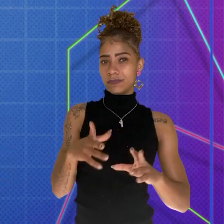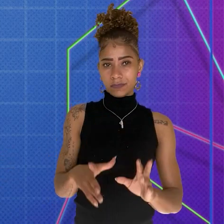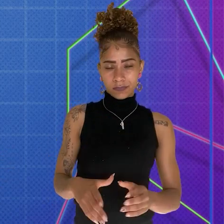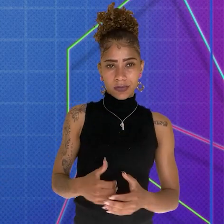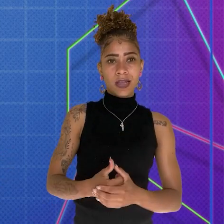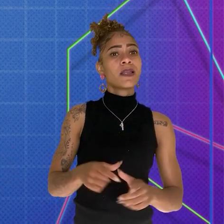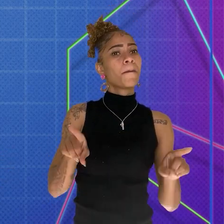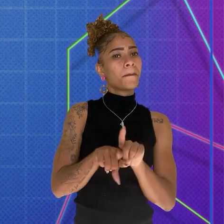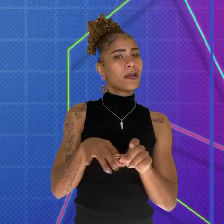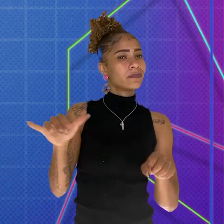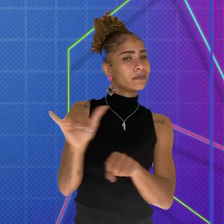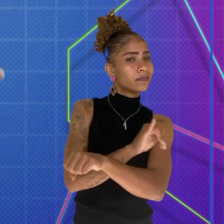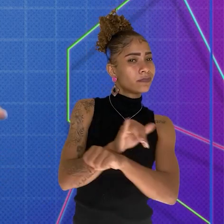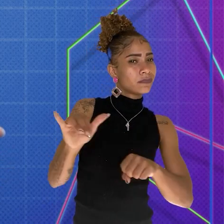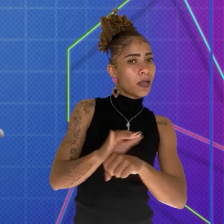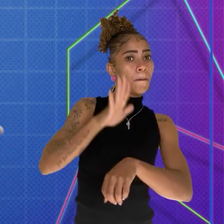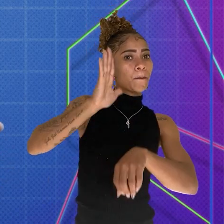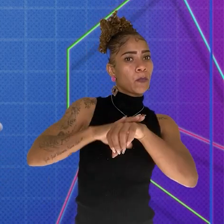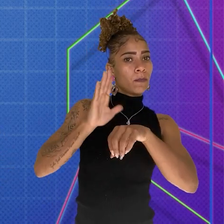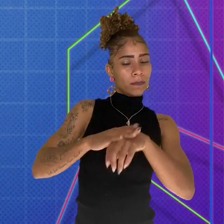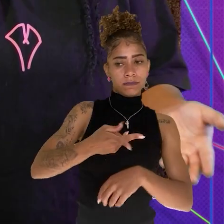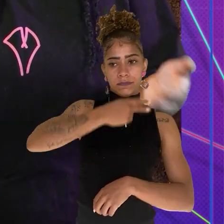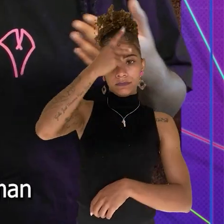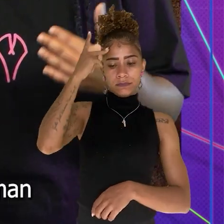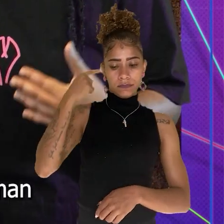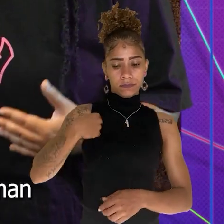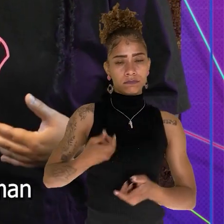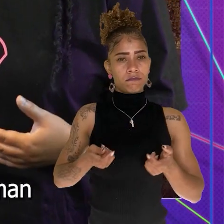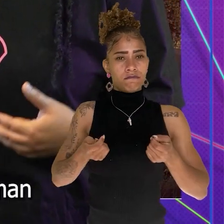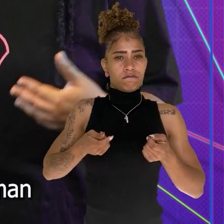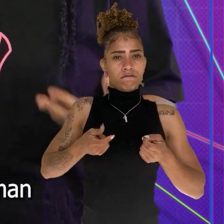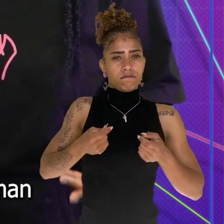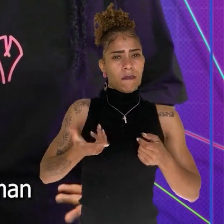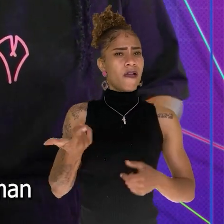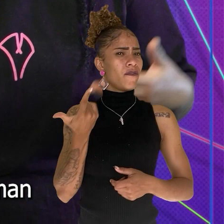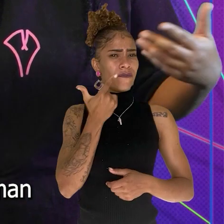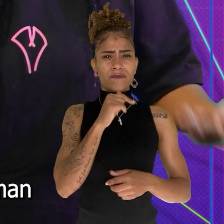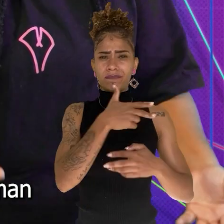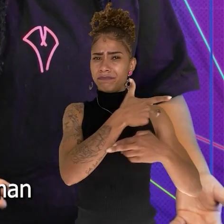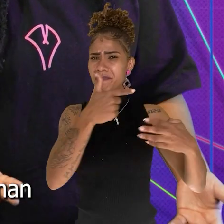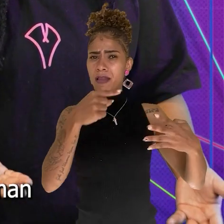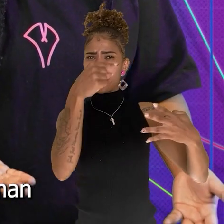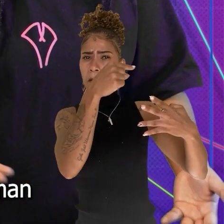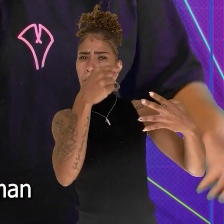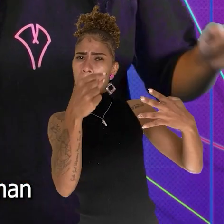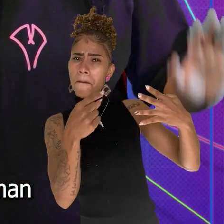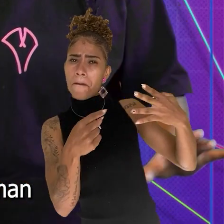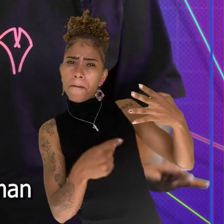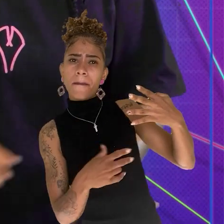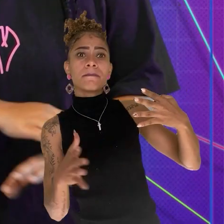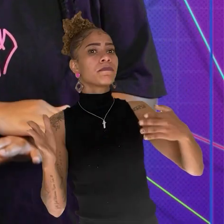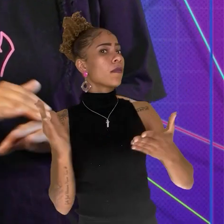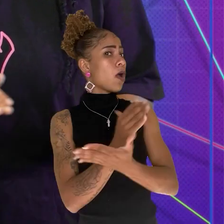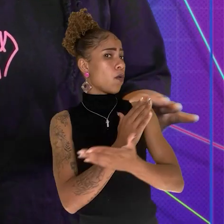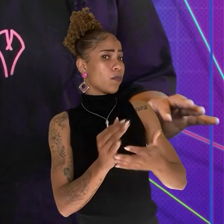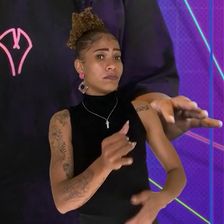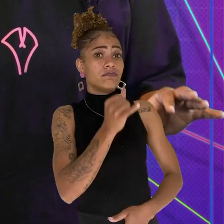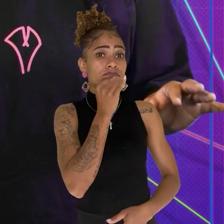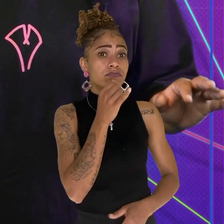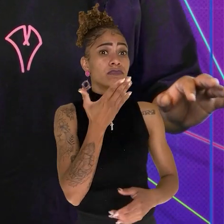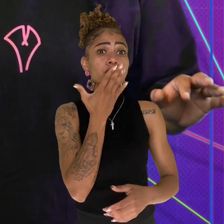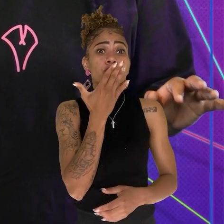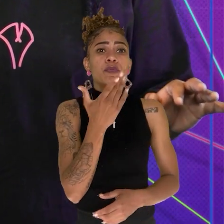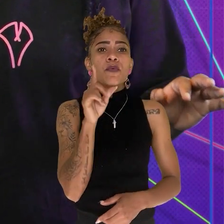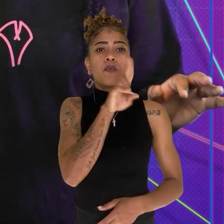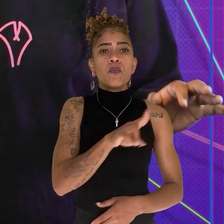tipos de jogabilidade e de imersão para o jogador. The Last of Us, Dishonored, Alien Isolation e Hitman são alguns exemplos